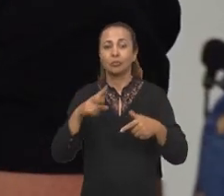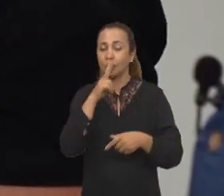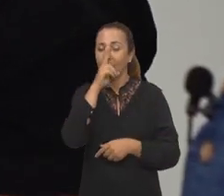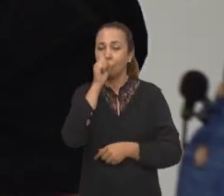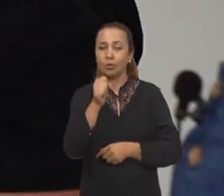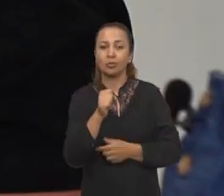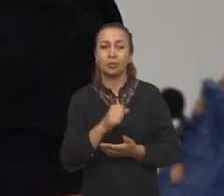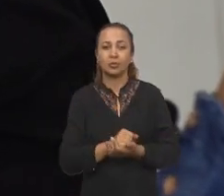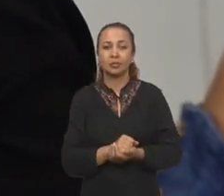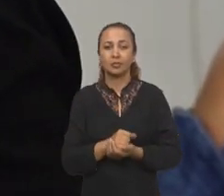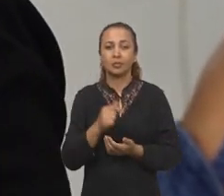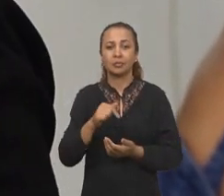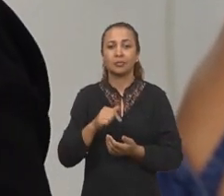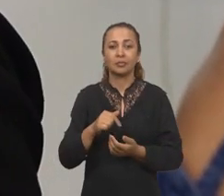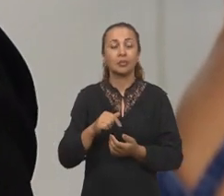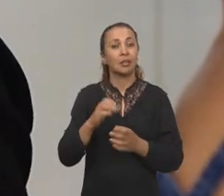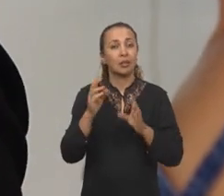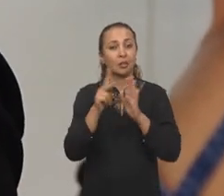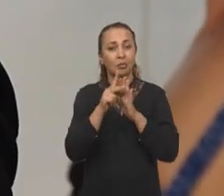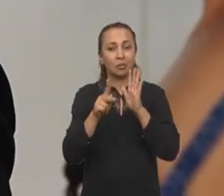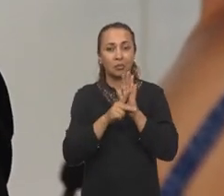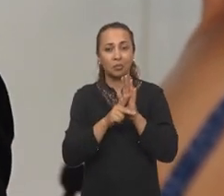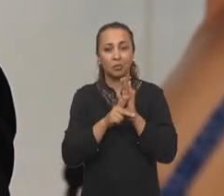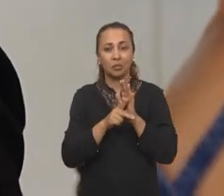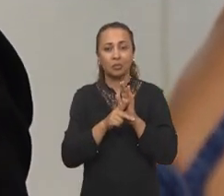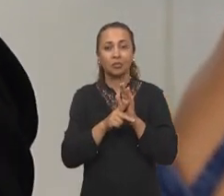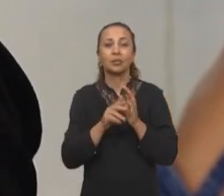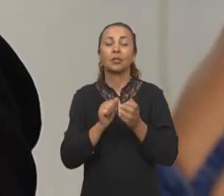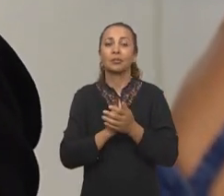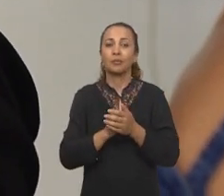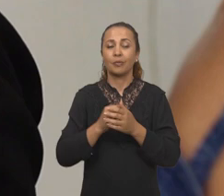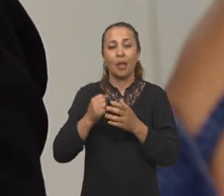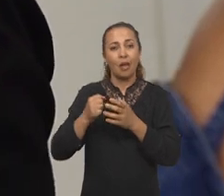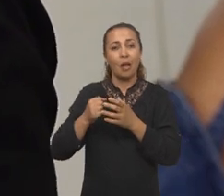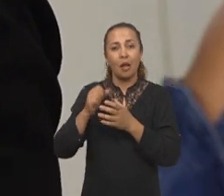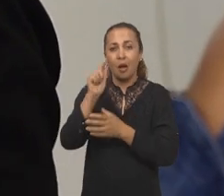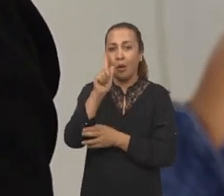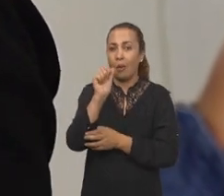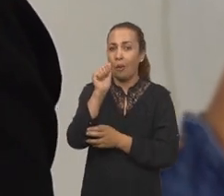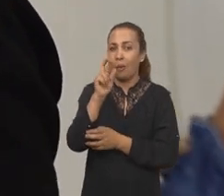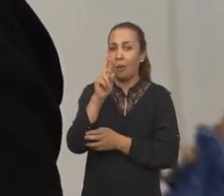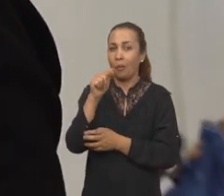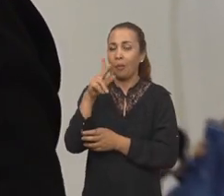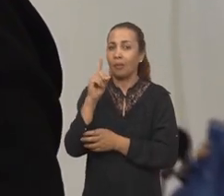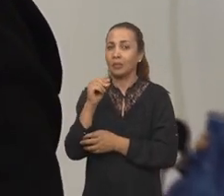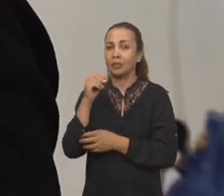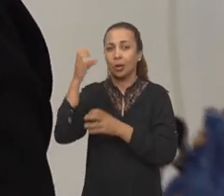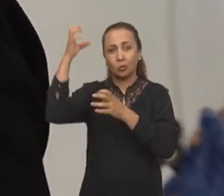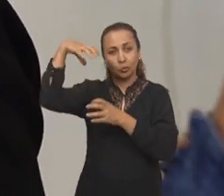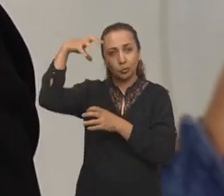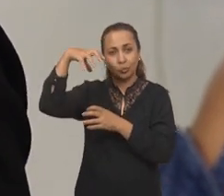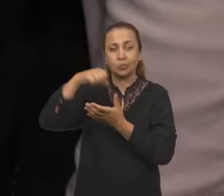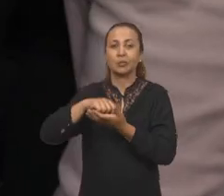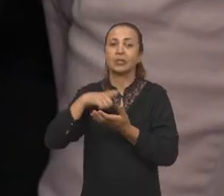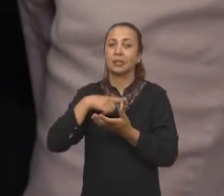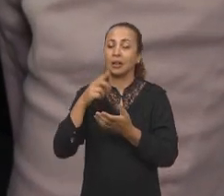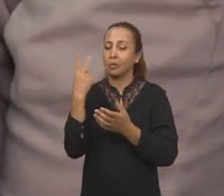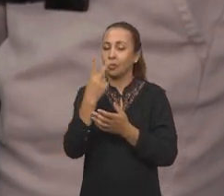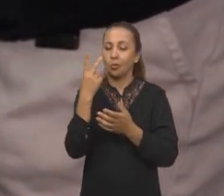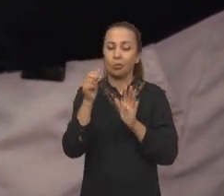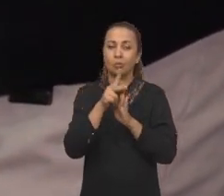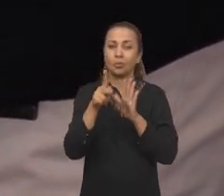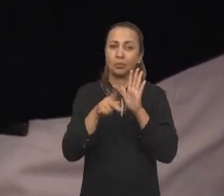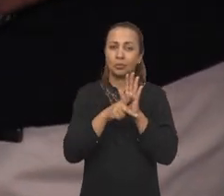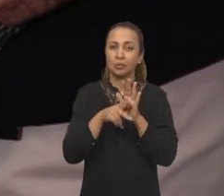resistiram além desse projeto guarda-chuva que eu falei que a história memória desse que é de lutas sociais no século 20 a gente tem dois projetos